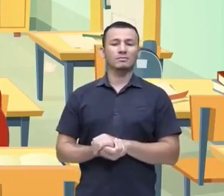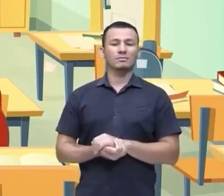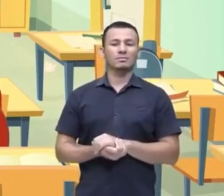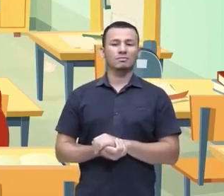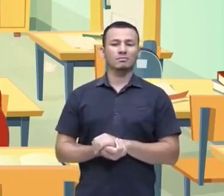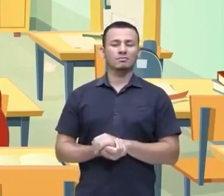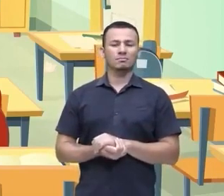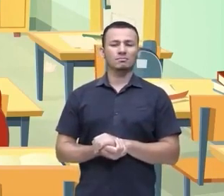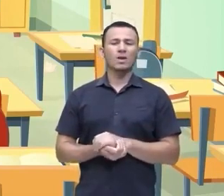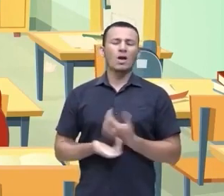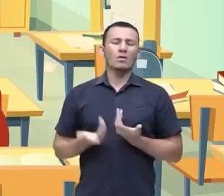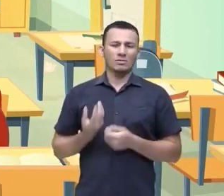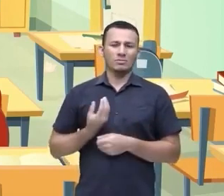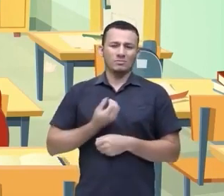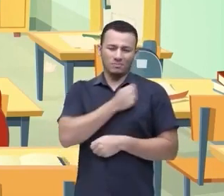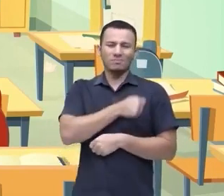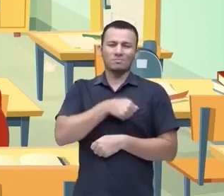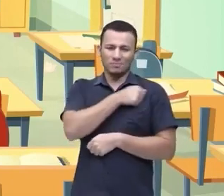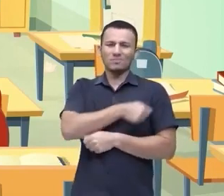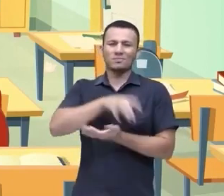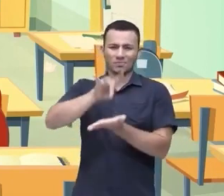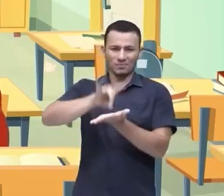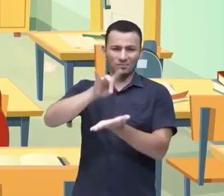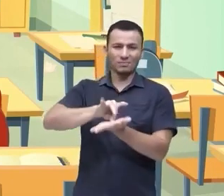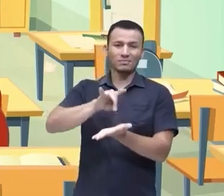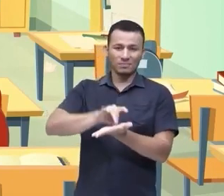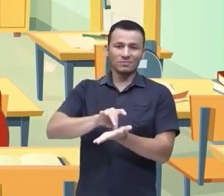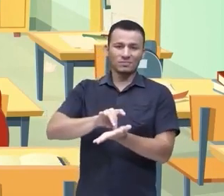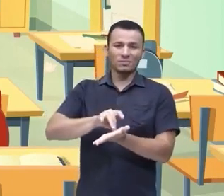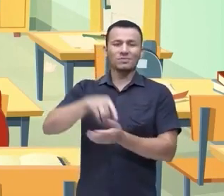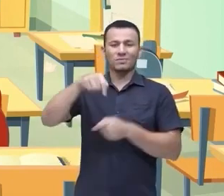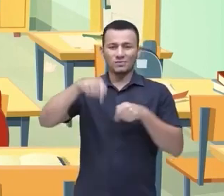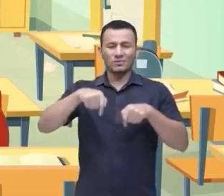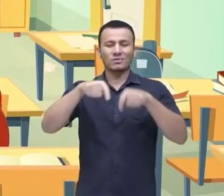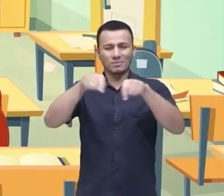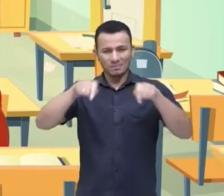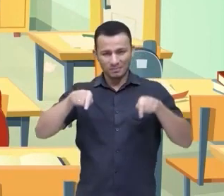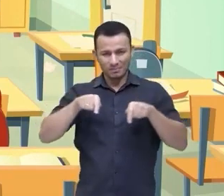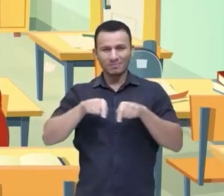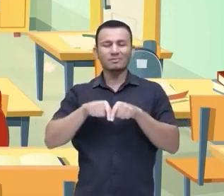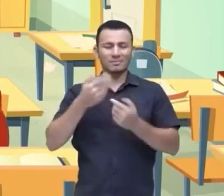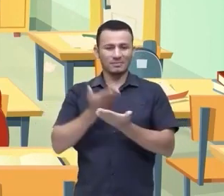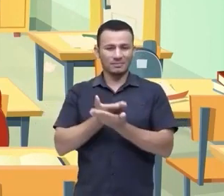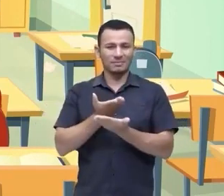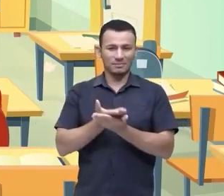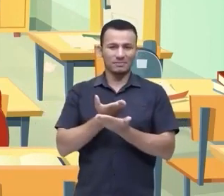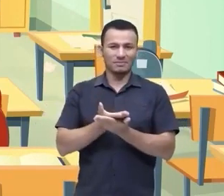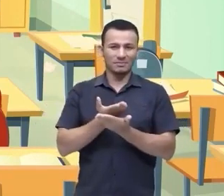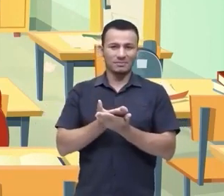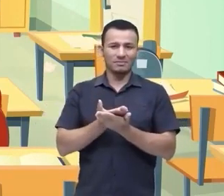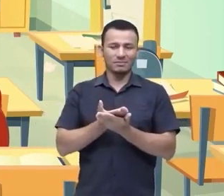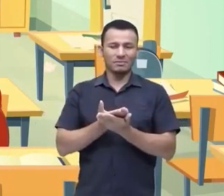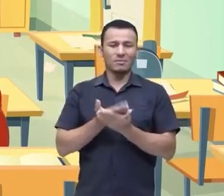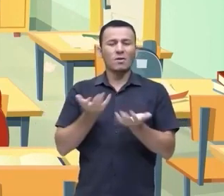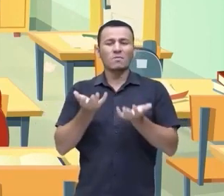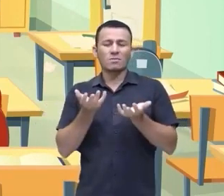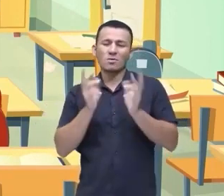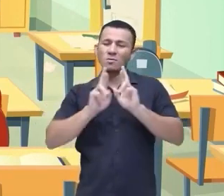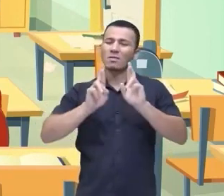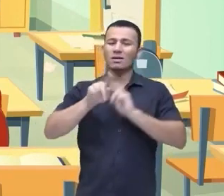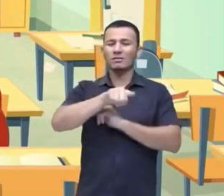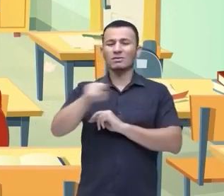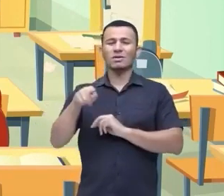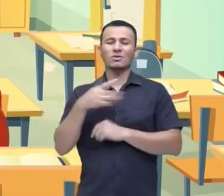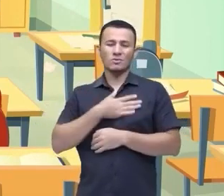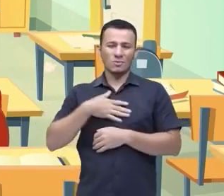Estou com saudades, né? O nosso local e a nossa sala de aula. Espero que vocês tenham gostado da aula.